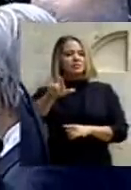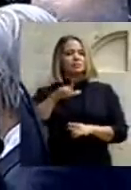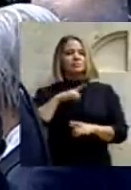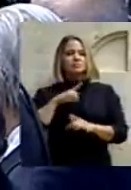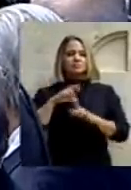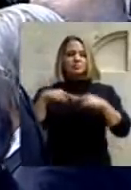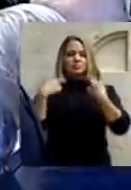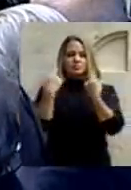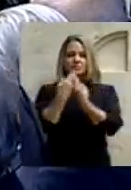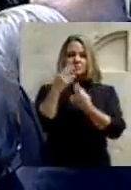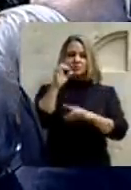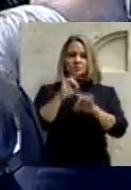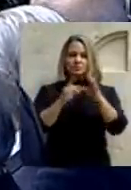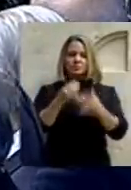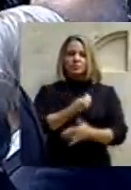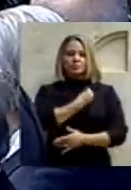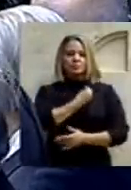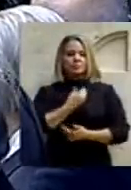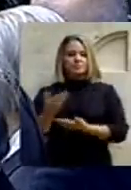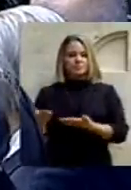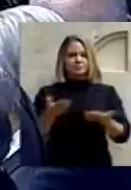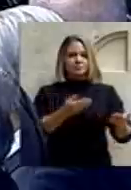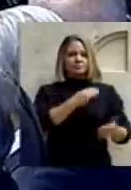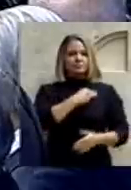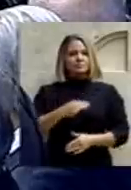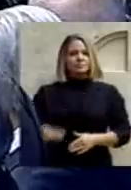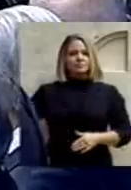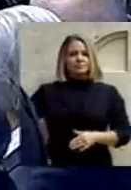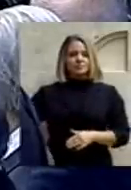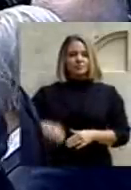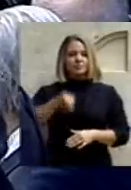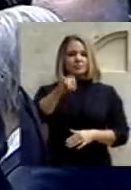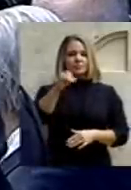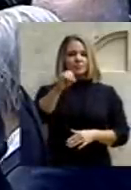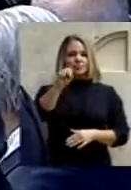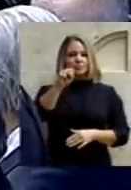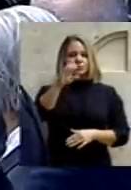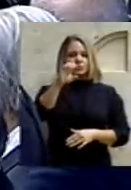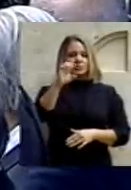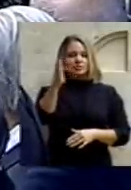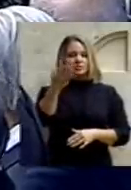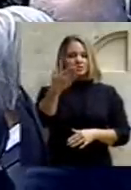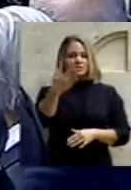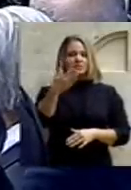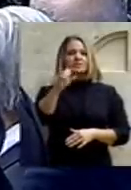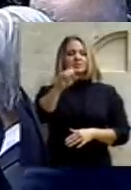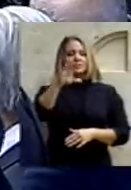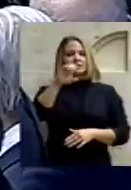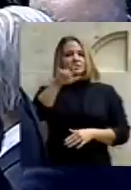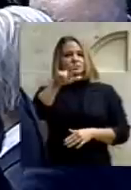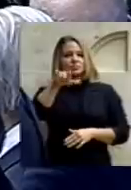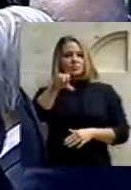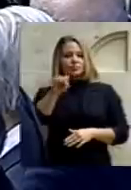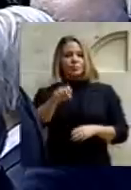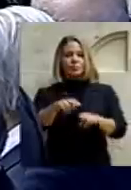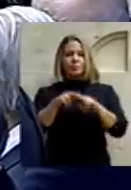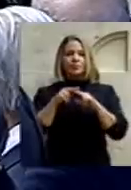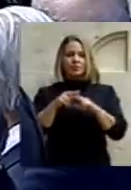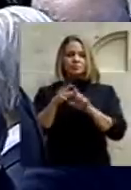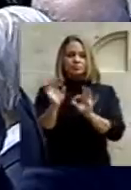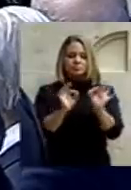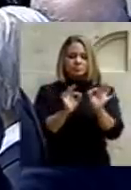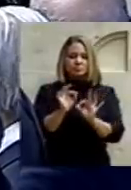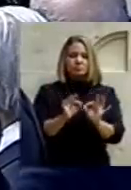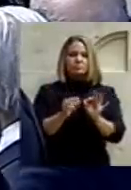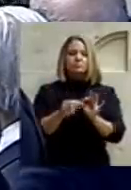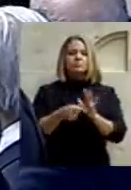a presidência do excelentíssimo senhor ministro José Celso de Melo Filho, em razão da precedência pela ordem